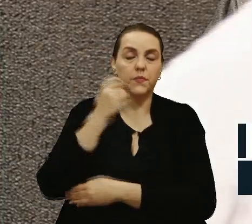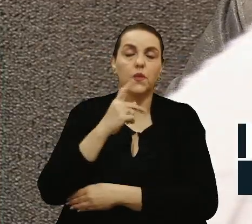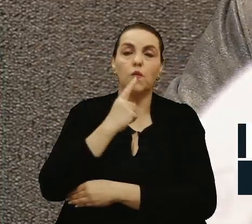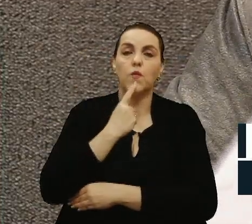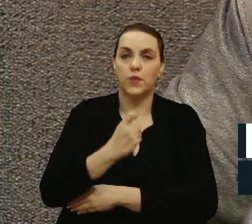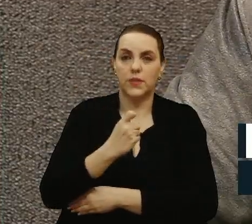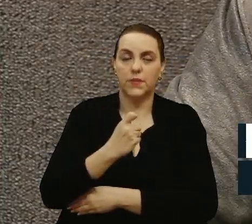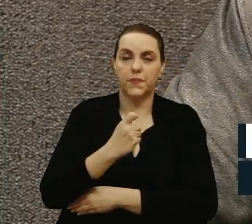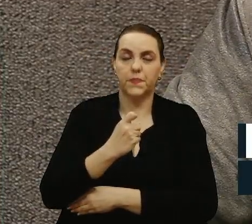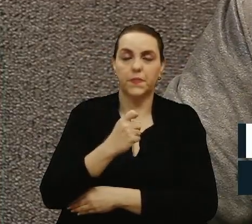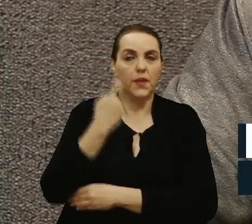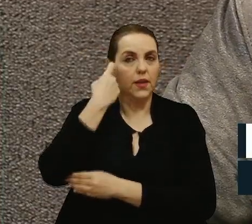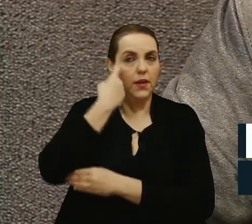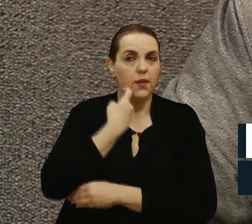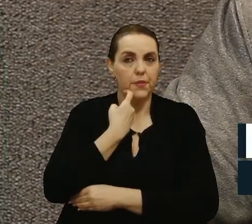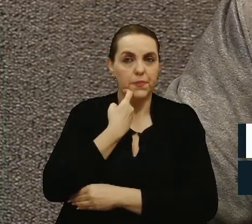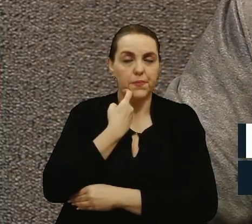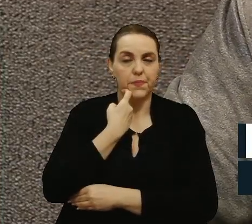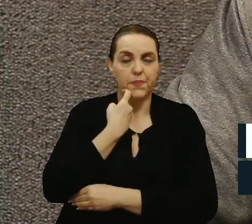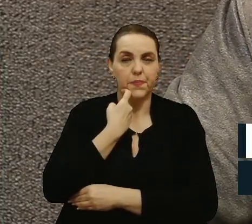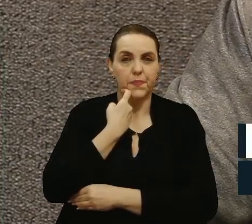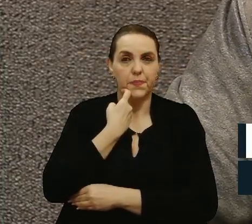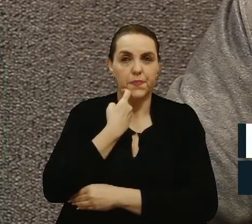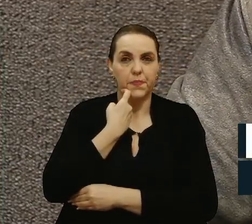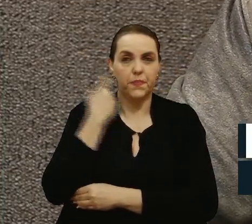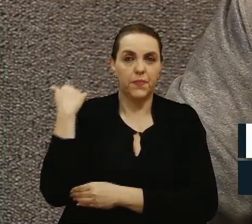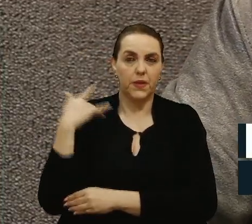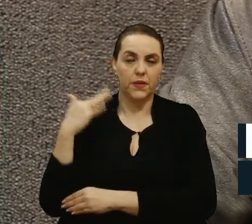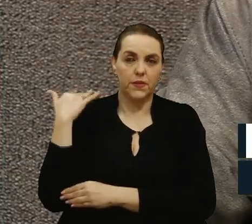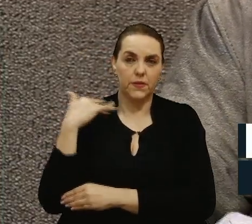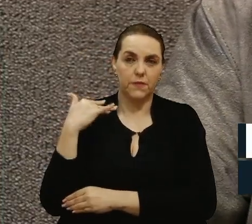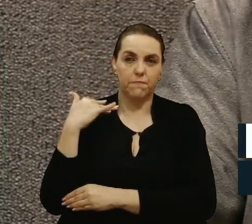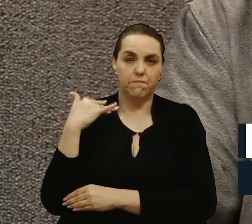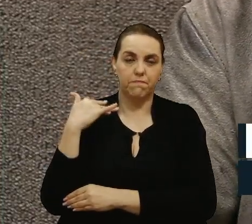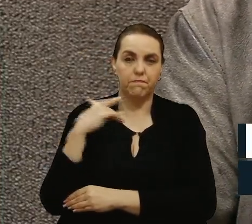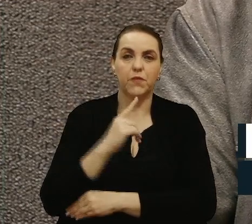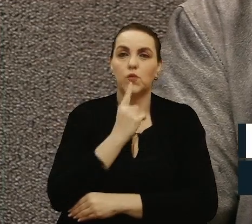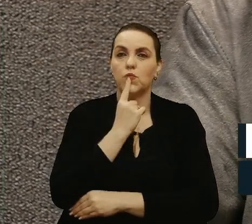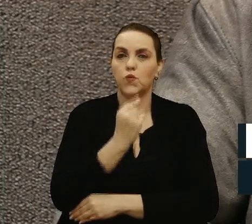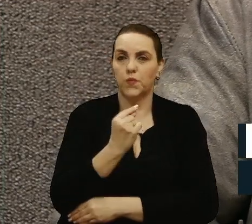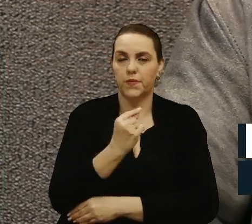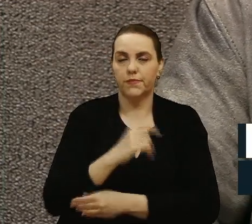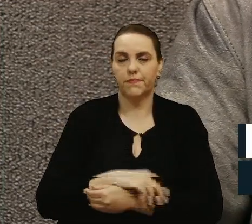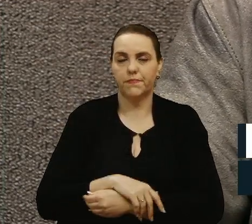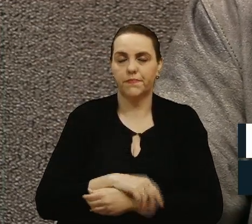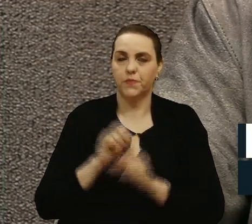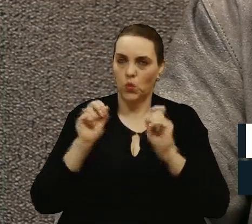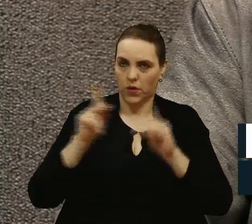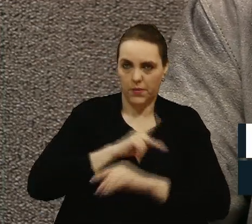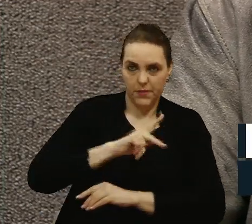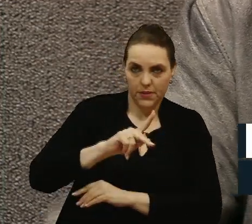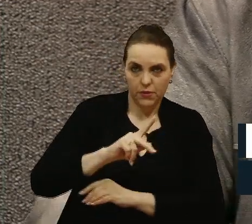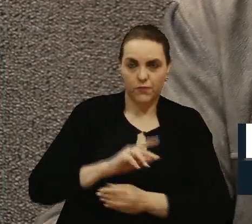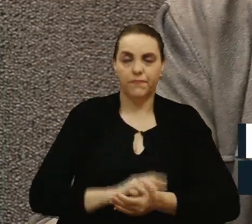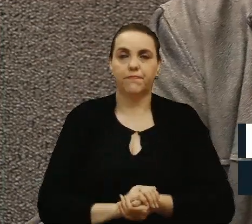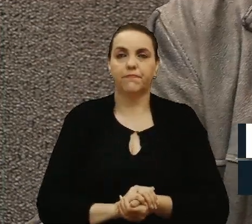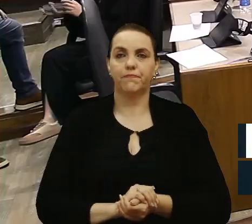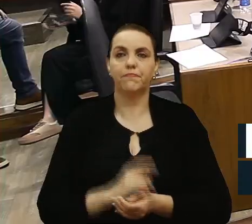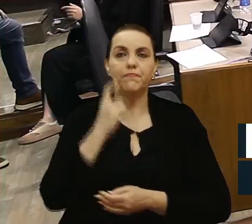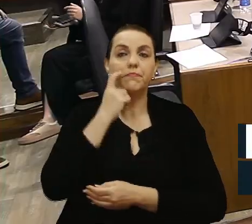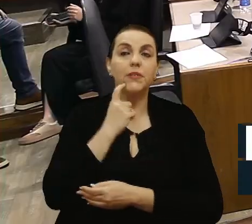Frigeri, Caleb Garbim, Andressa Marques e João Wes. Era isso, senhor presidente